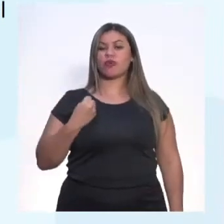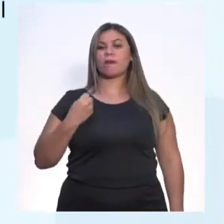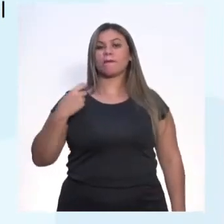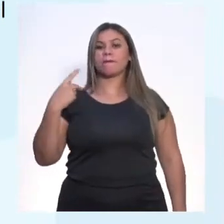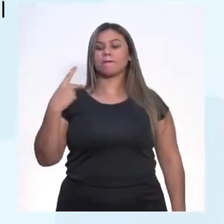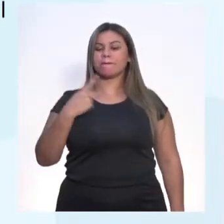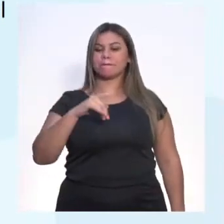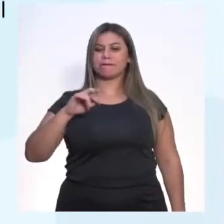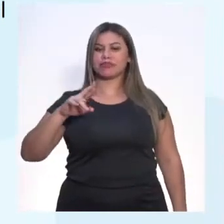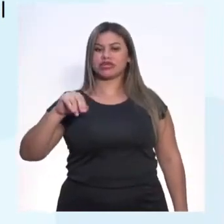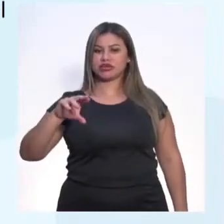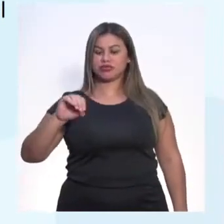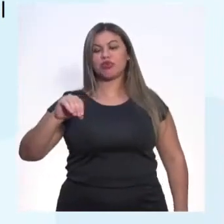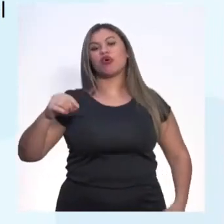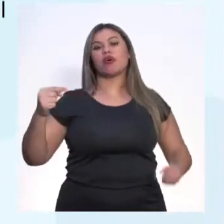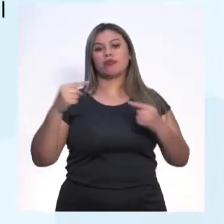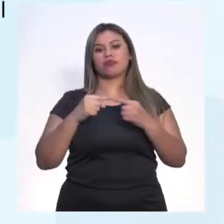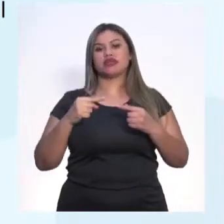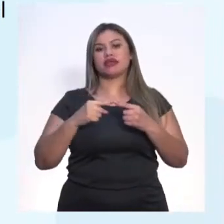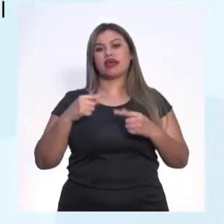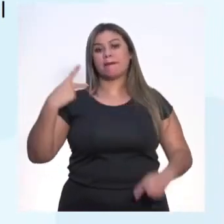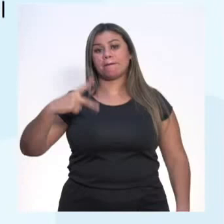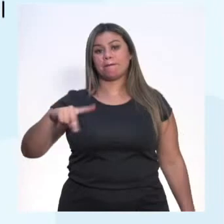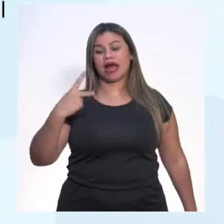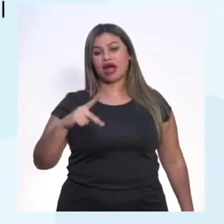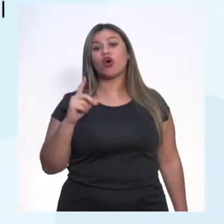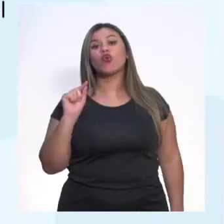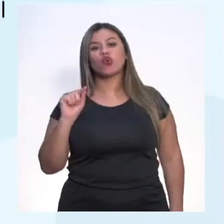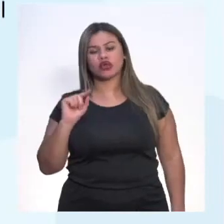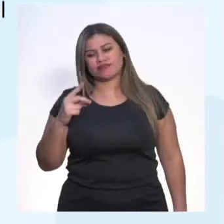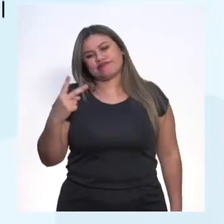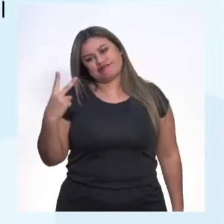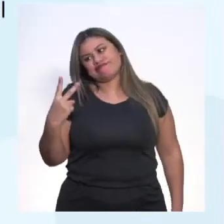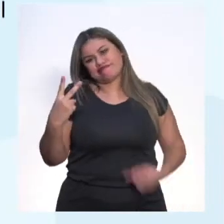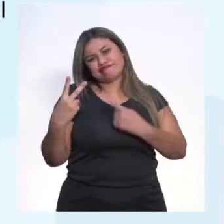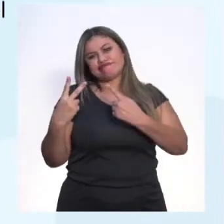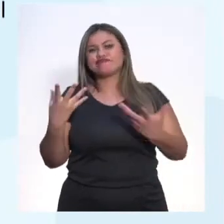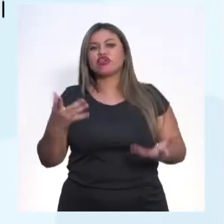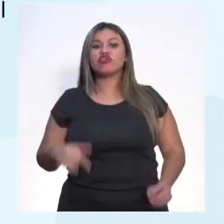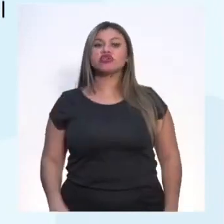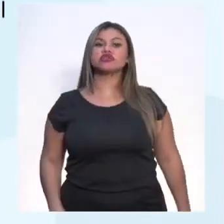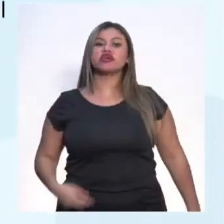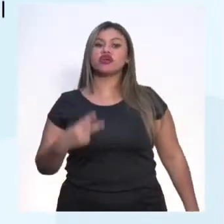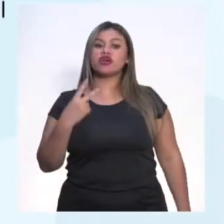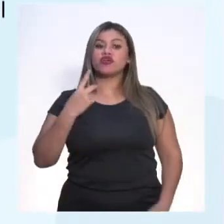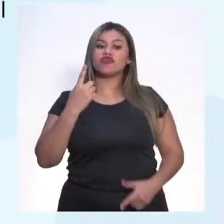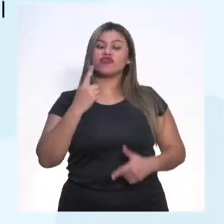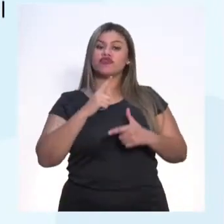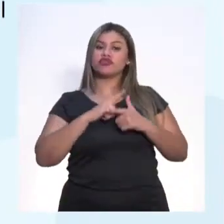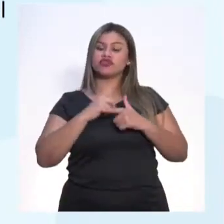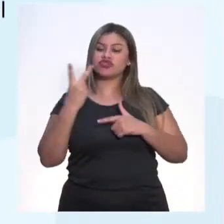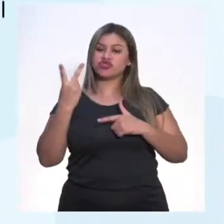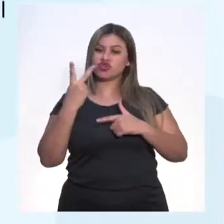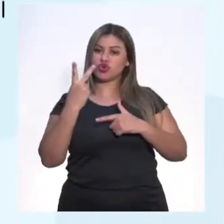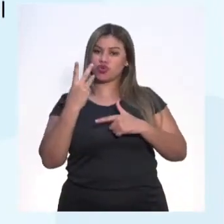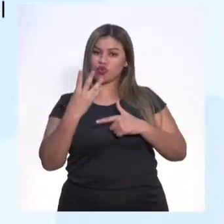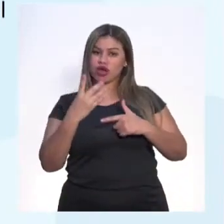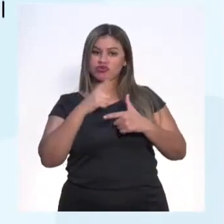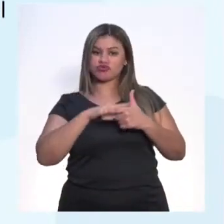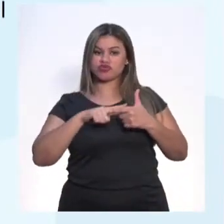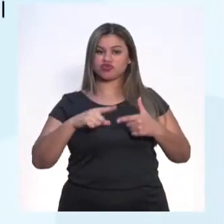par, que é o 2. 24 dividido por 2, 12. 12 é